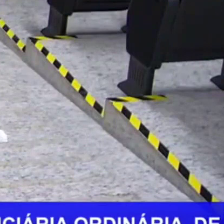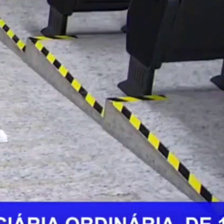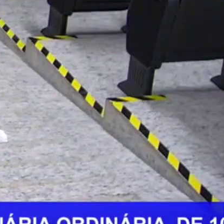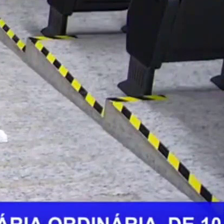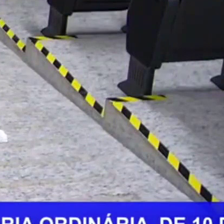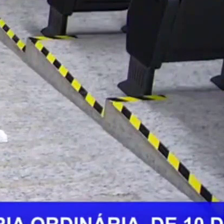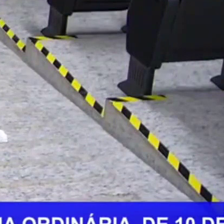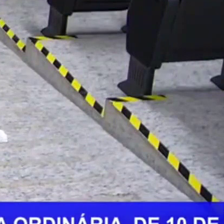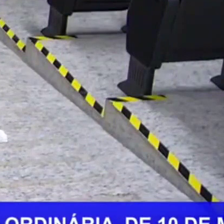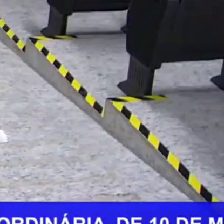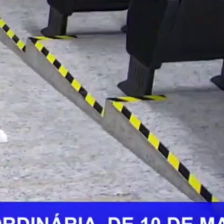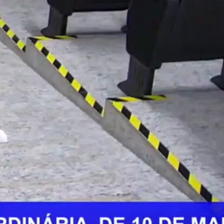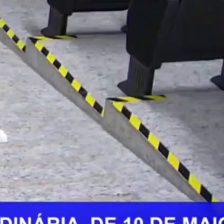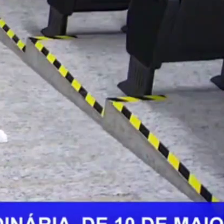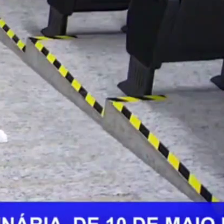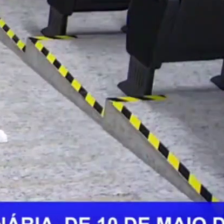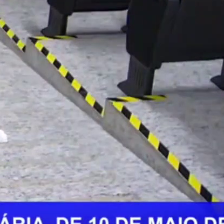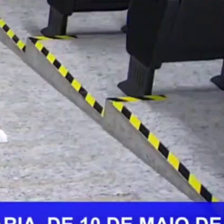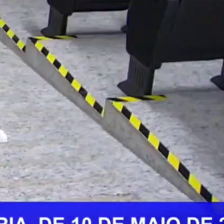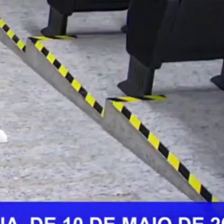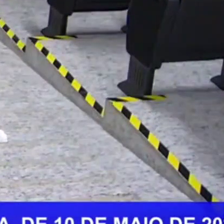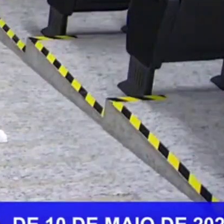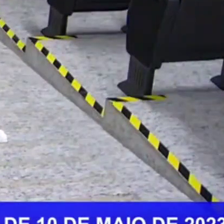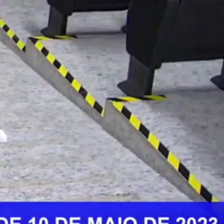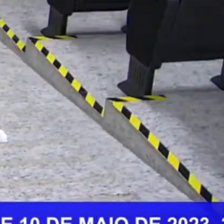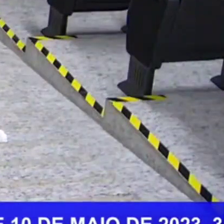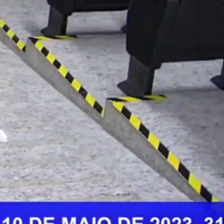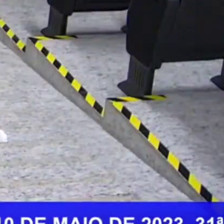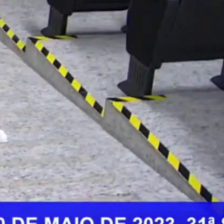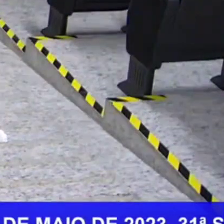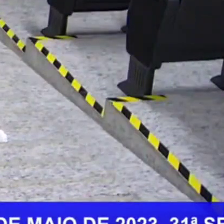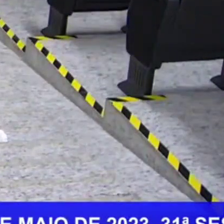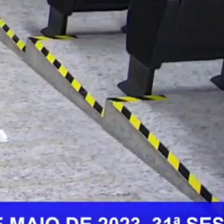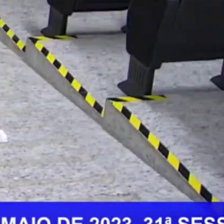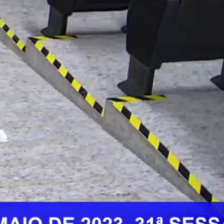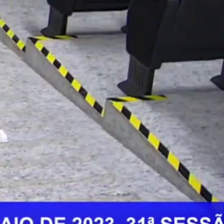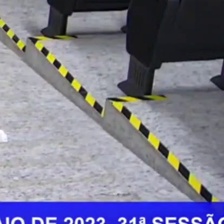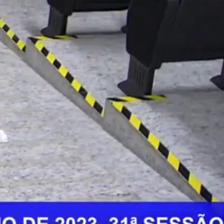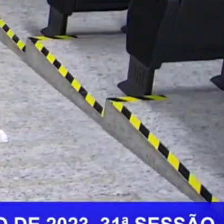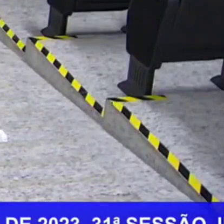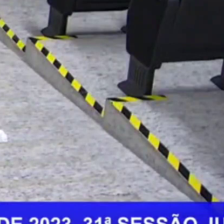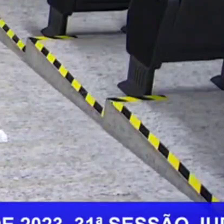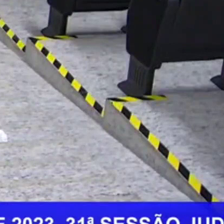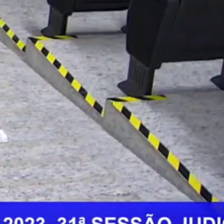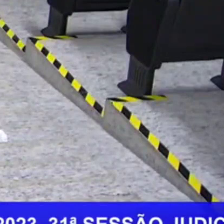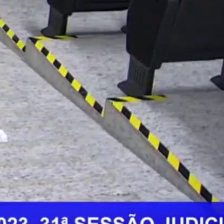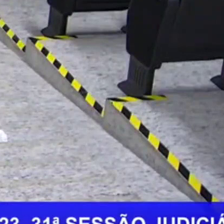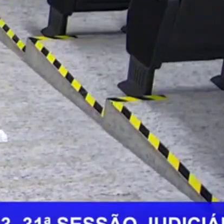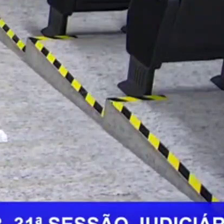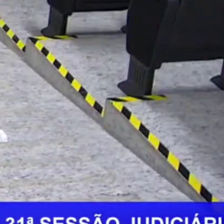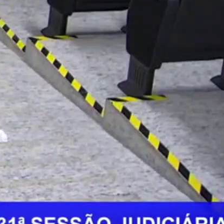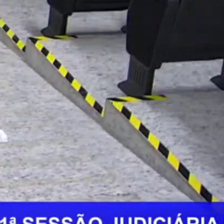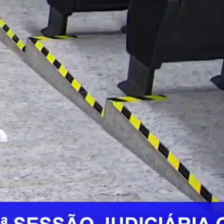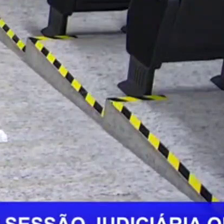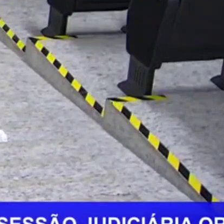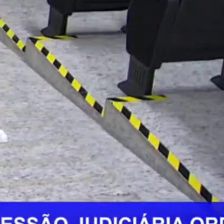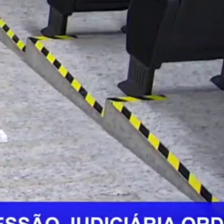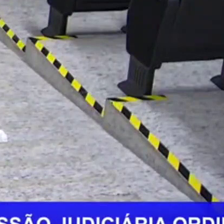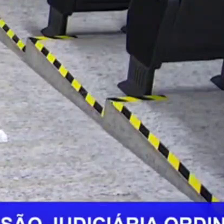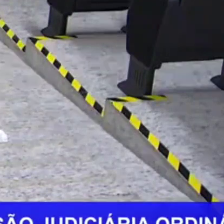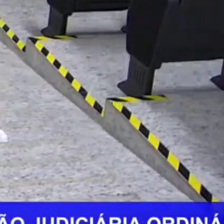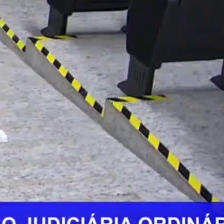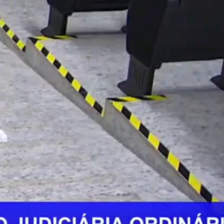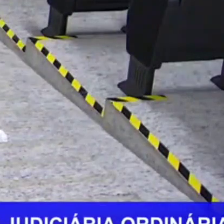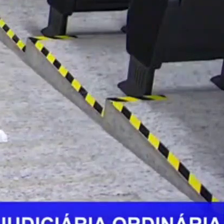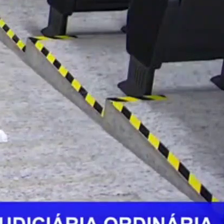na tribuna, ao lado esquerdo a doutora Paola, desembargador Matias Neto e desembargador Carmo